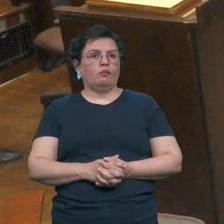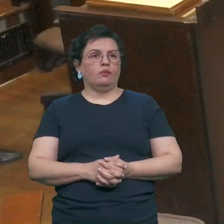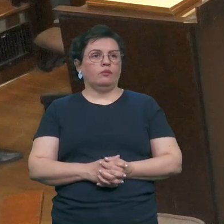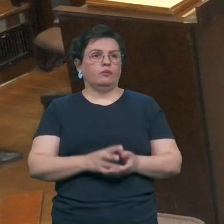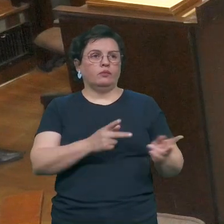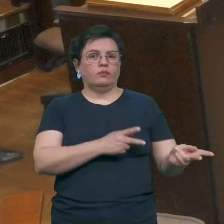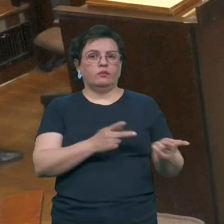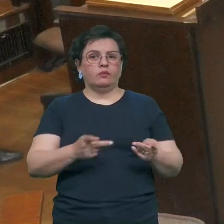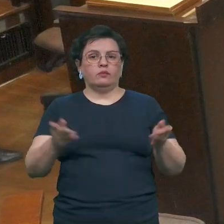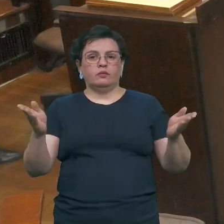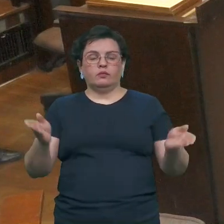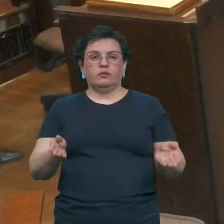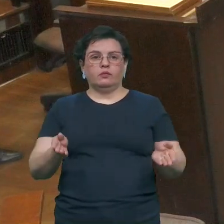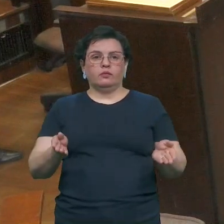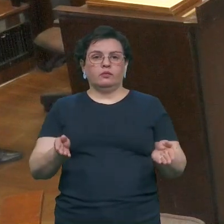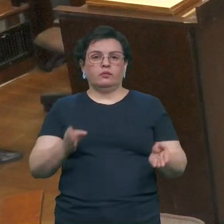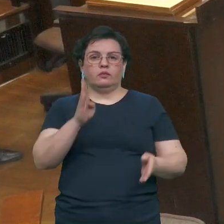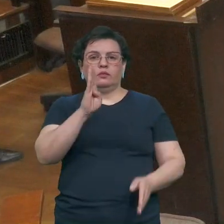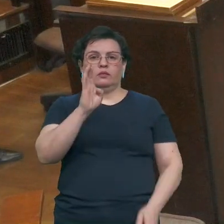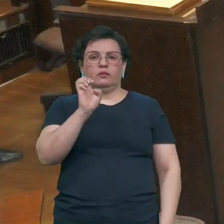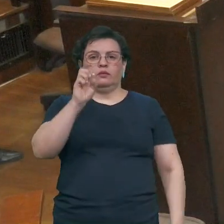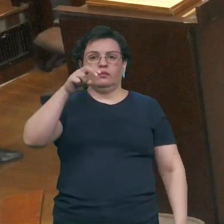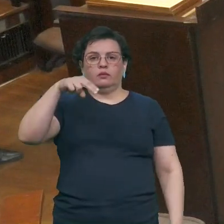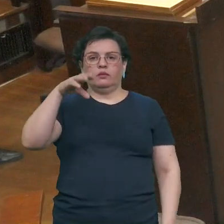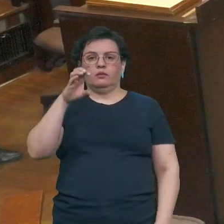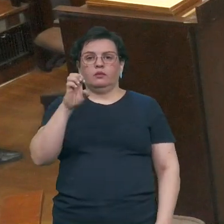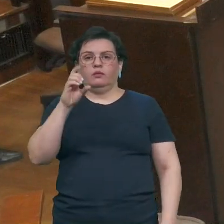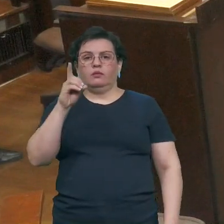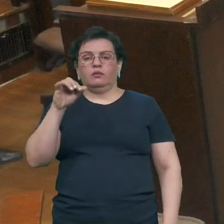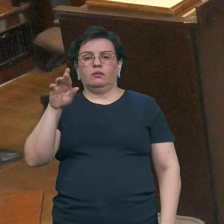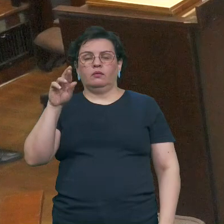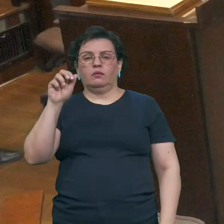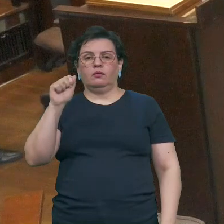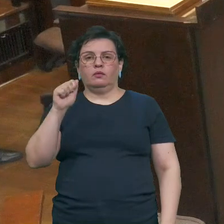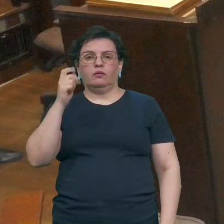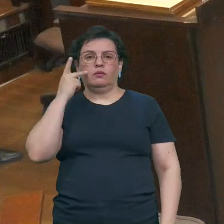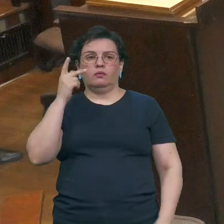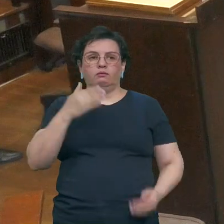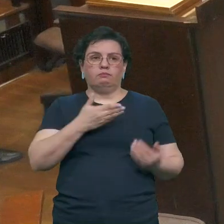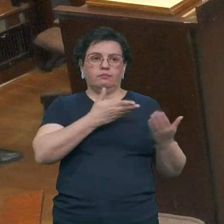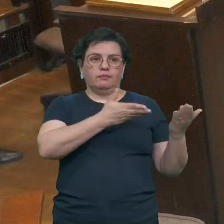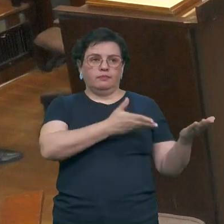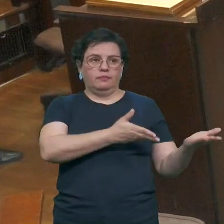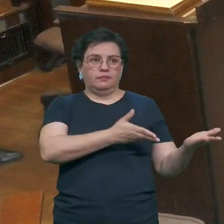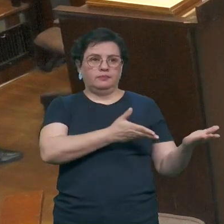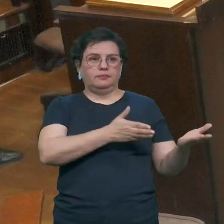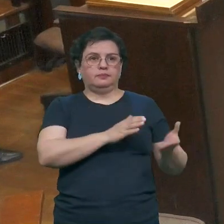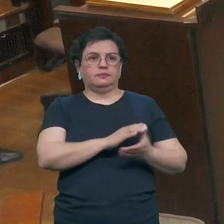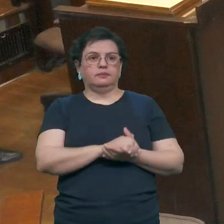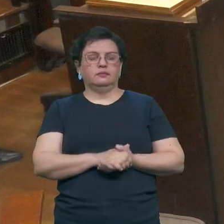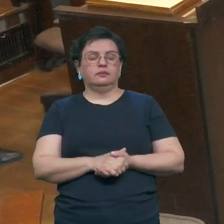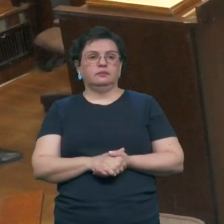convido agora a senhora Benedita da Silva para que se dirija ao centro do nosso plenário.